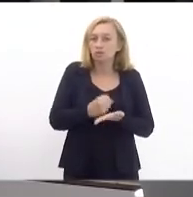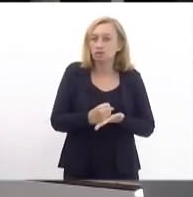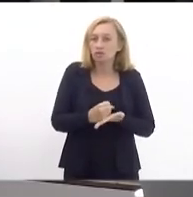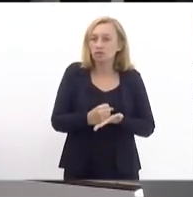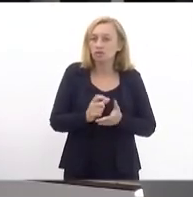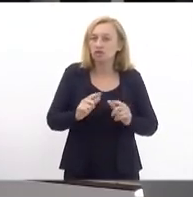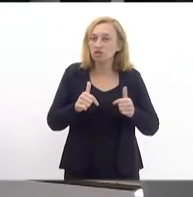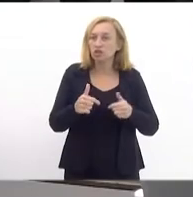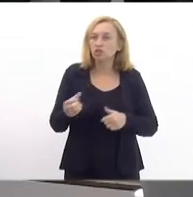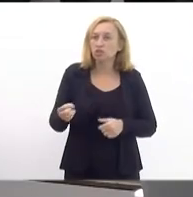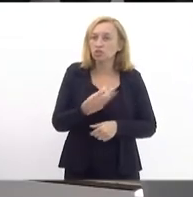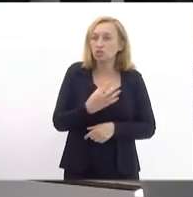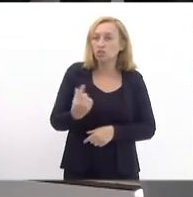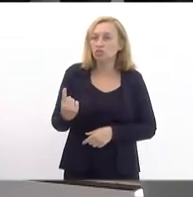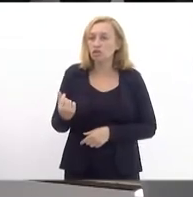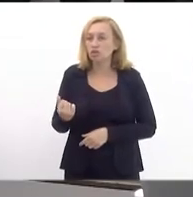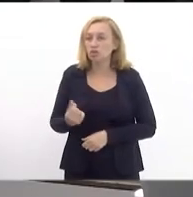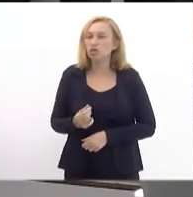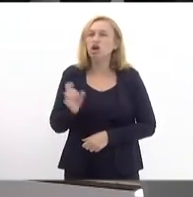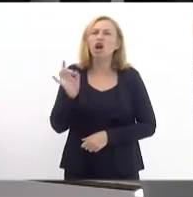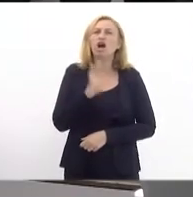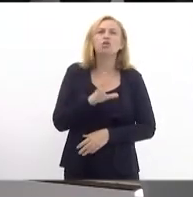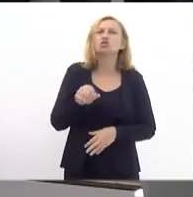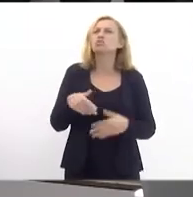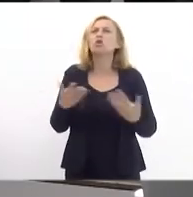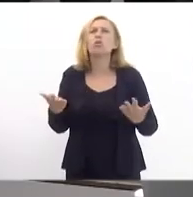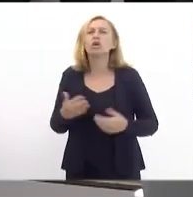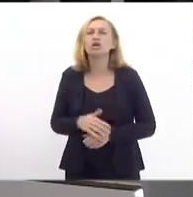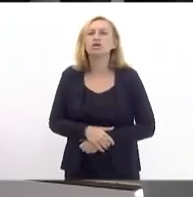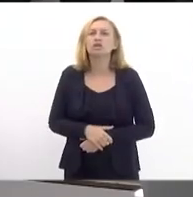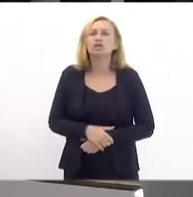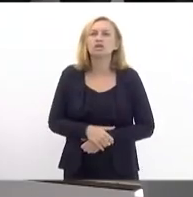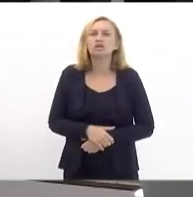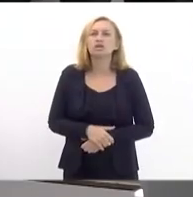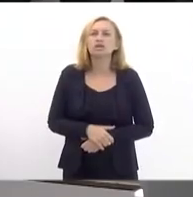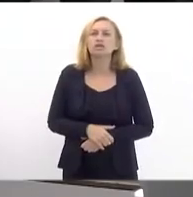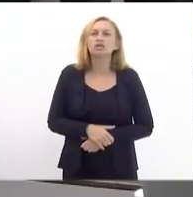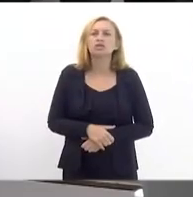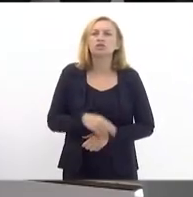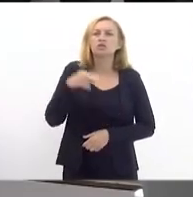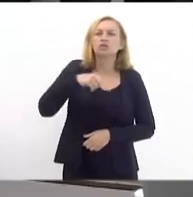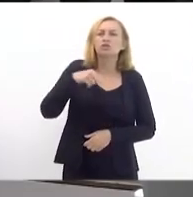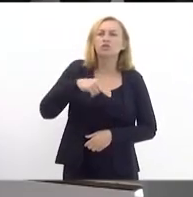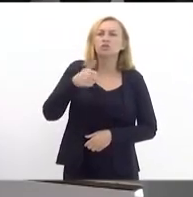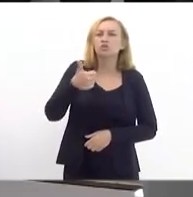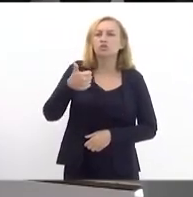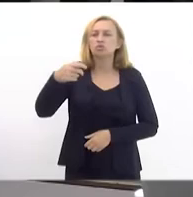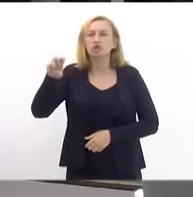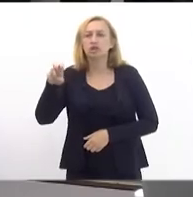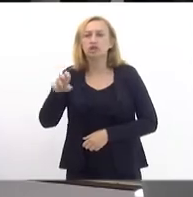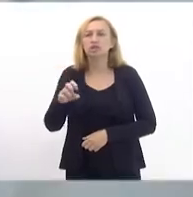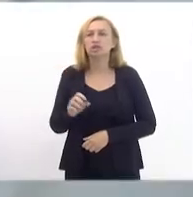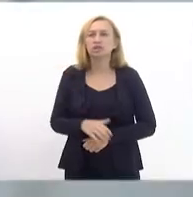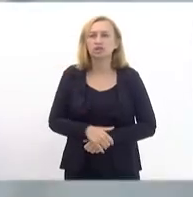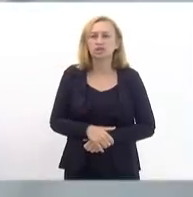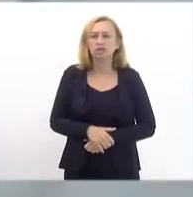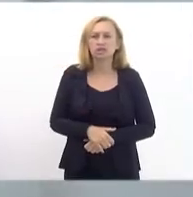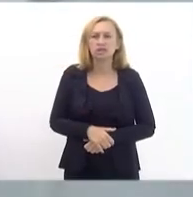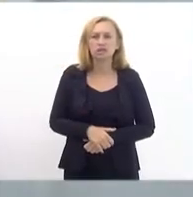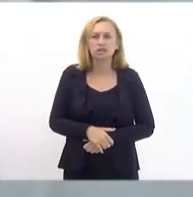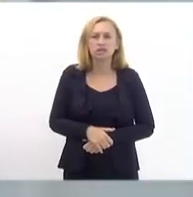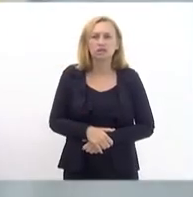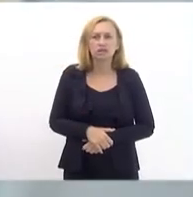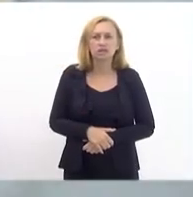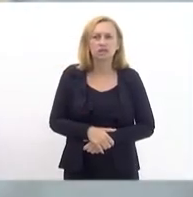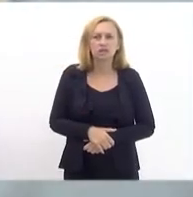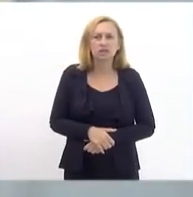numa nova tarifa de equilíbrio. Quando foi a última? A última foi em novembro de 2015. 2015? Não, vamos